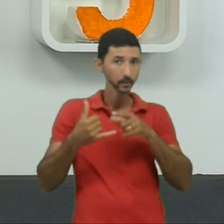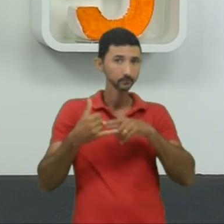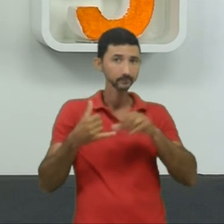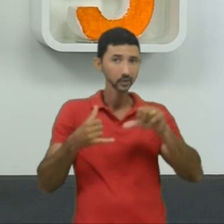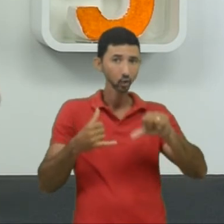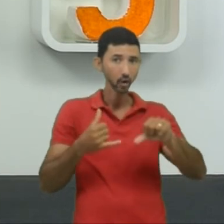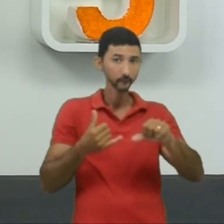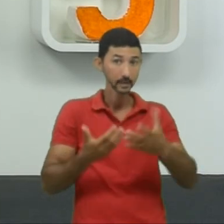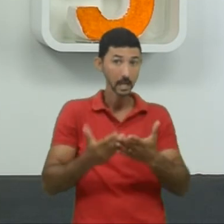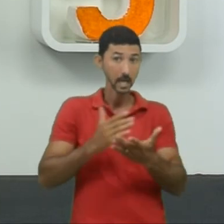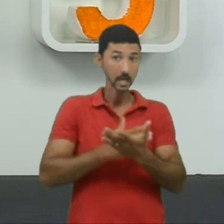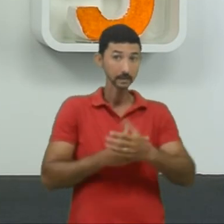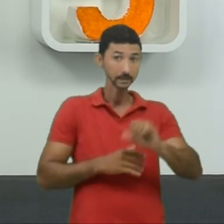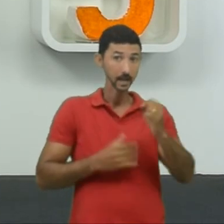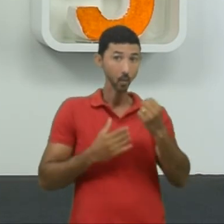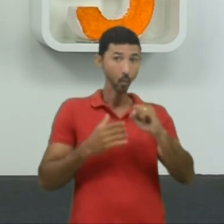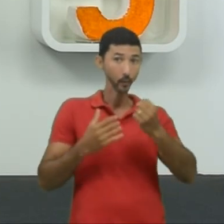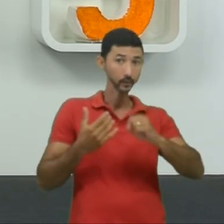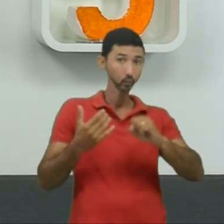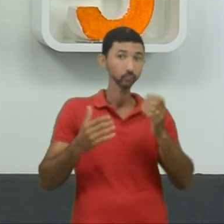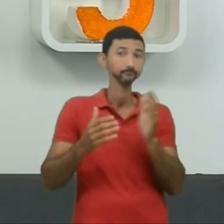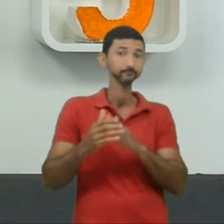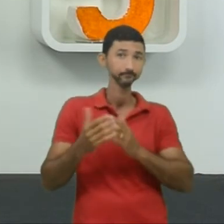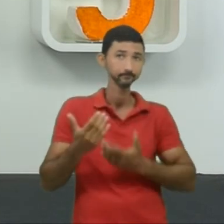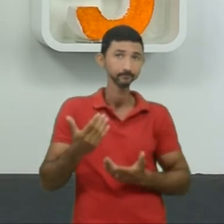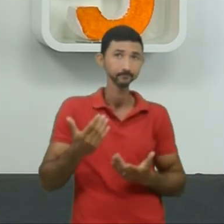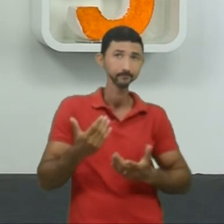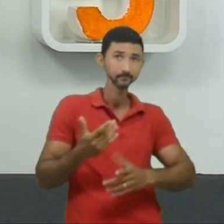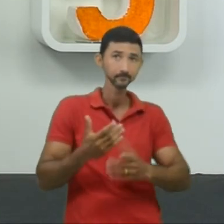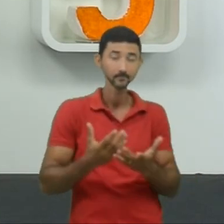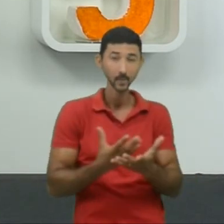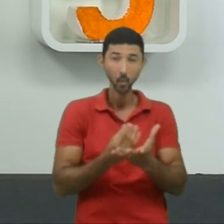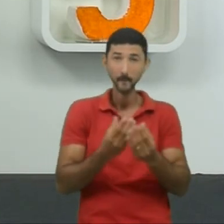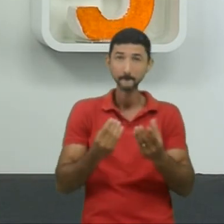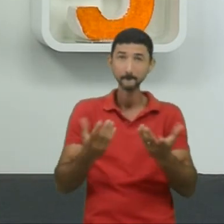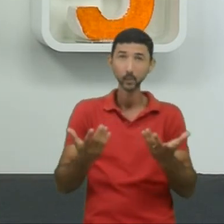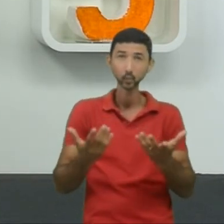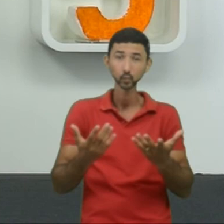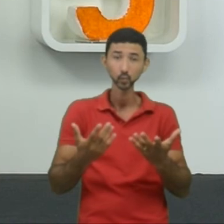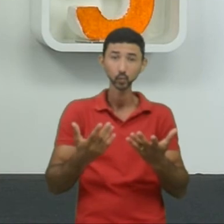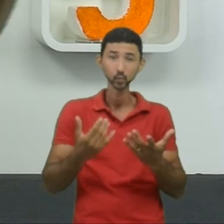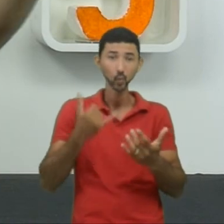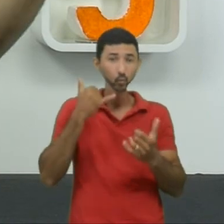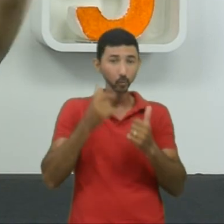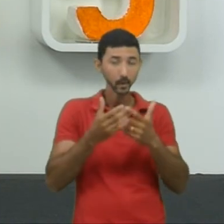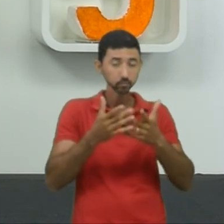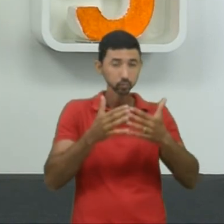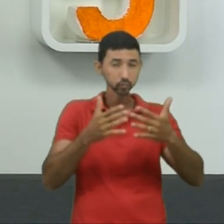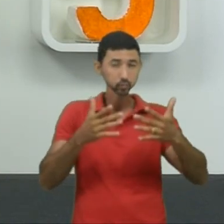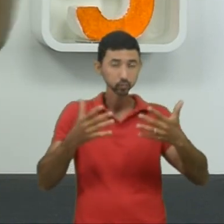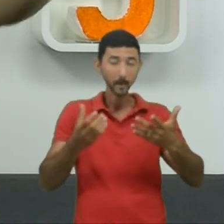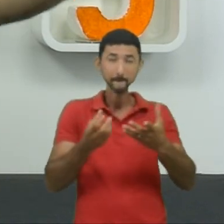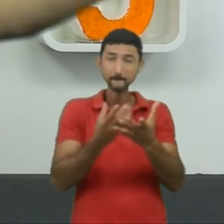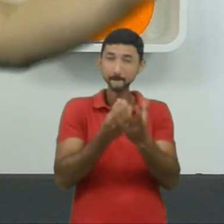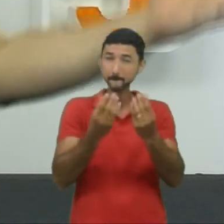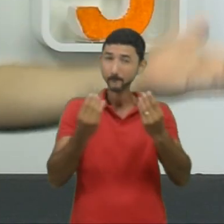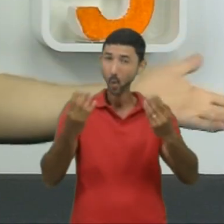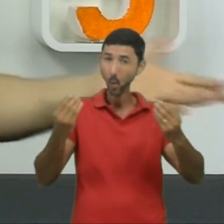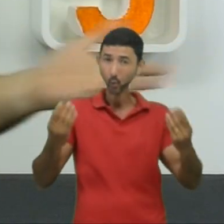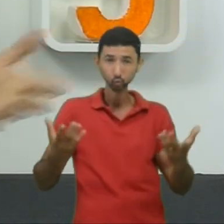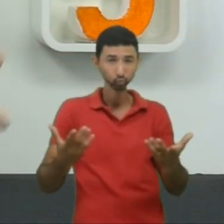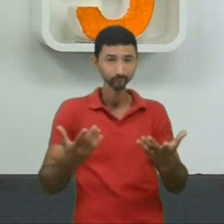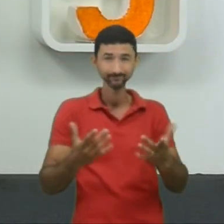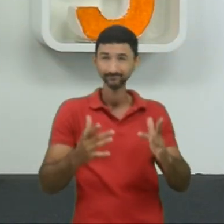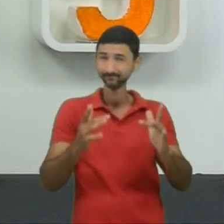que poderiam ser repetidos, a quantidade de número de telefones, ela extrapolou, ou seja, não dava mais para fazer